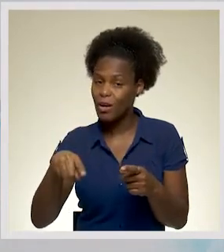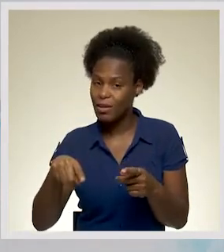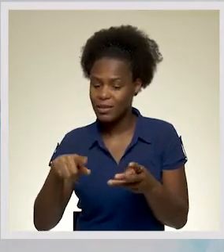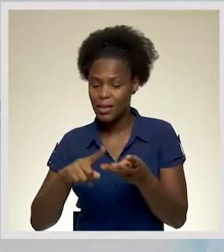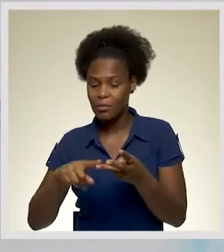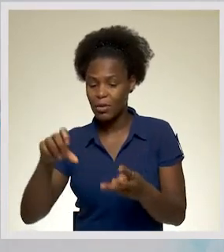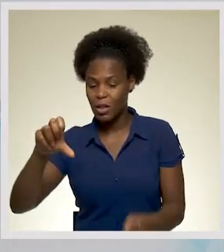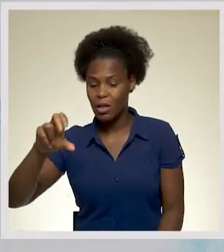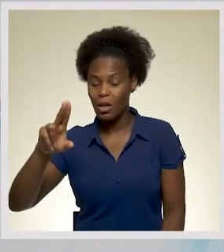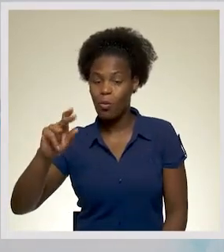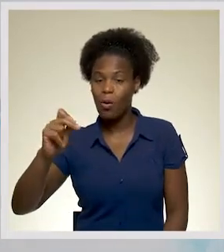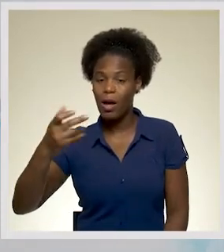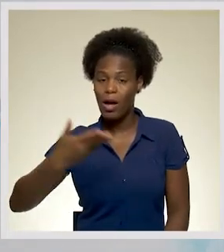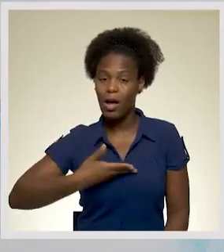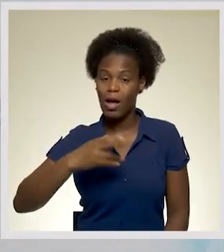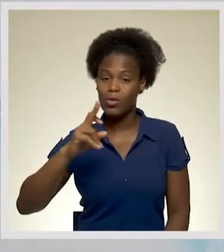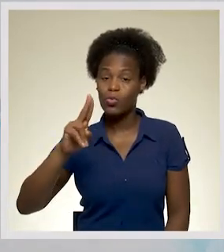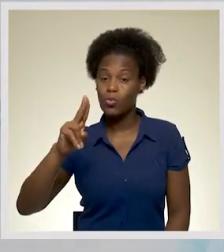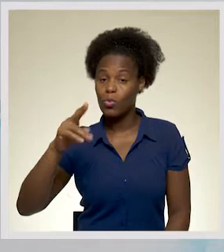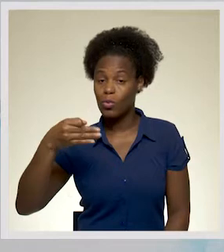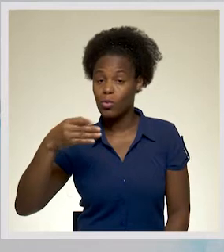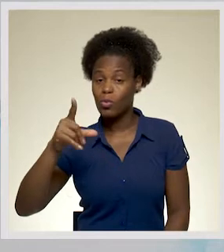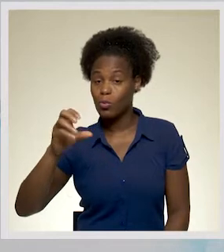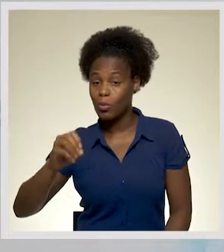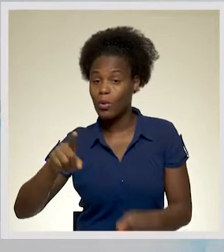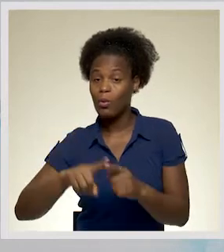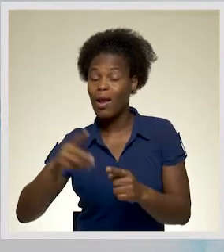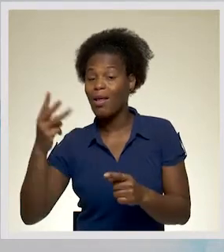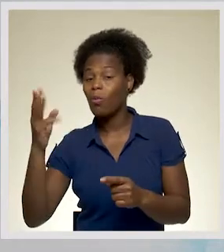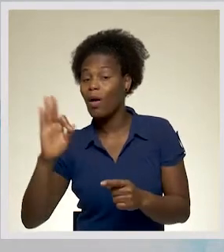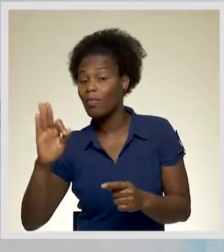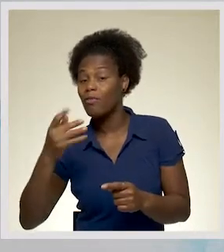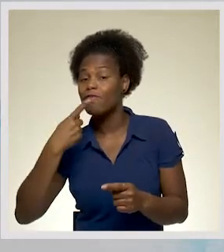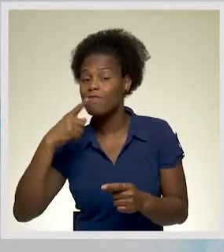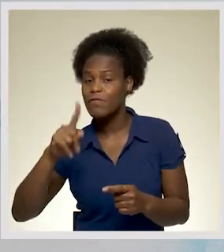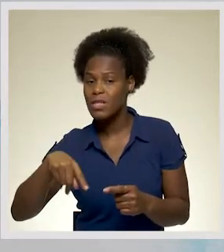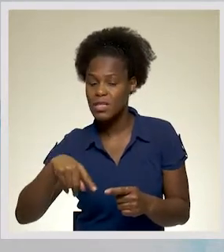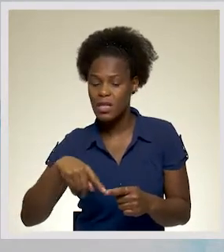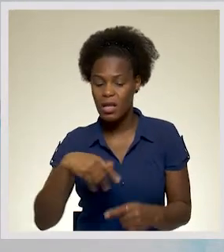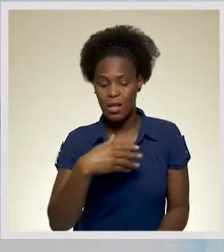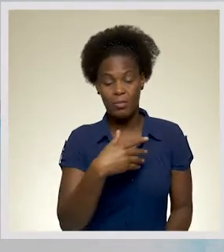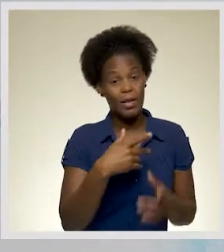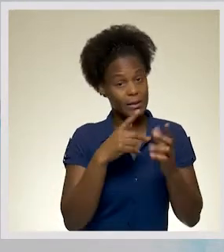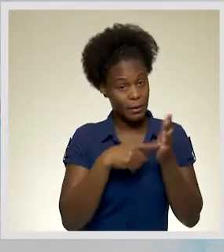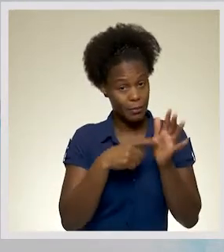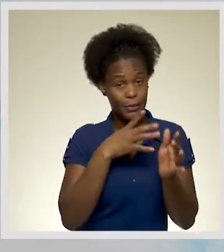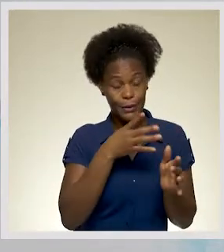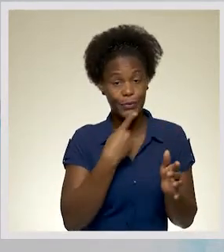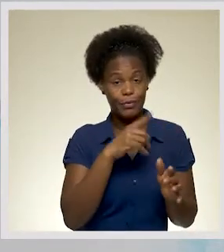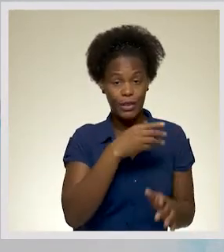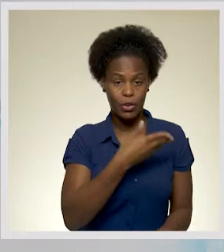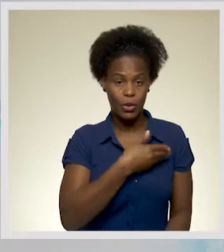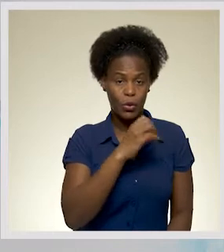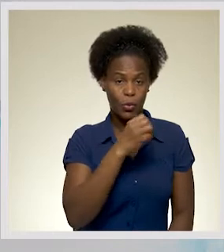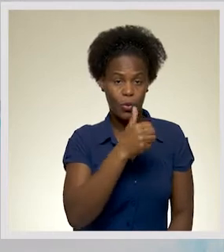de, que refere-se a 2 vezes a quantidade, triplo de, 3 vezes a